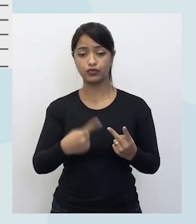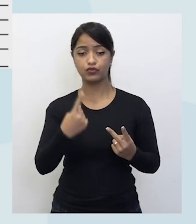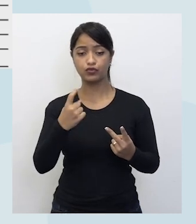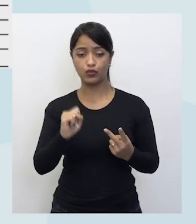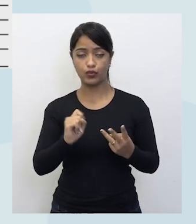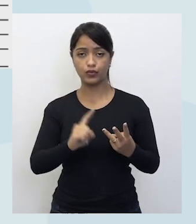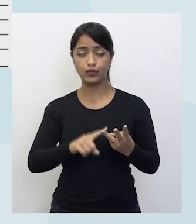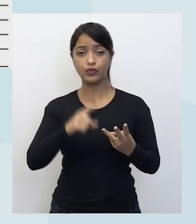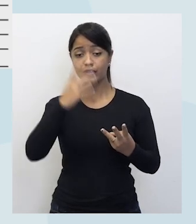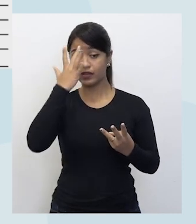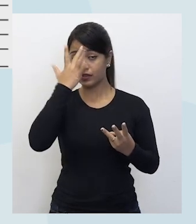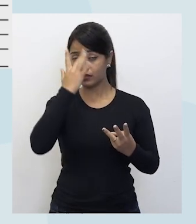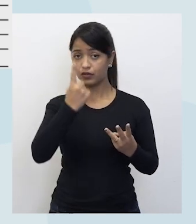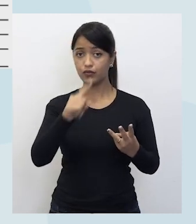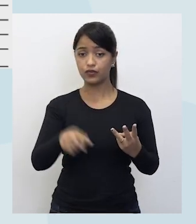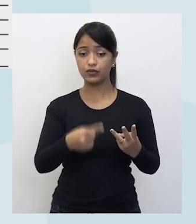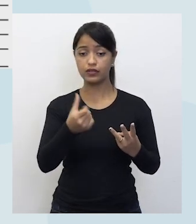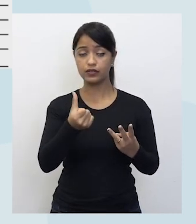a Índia é